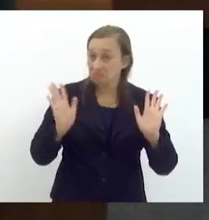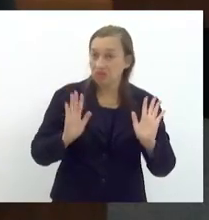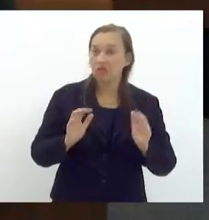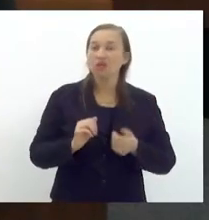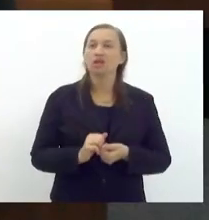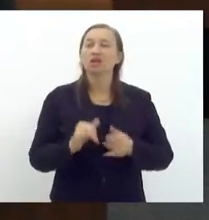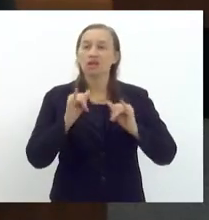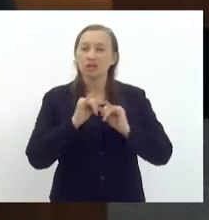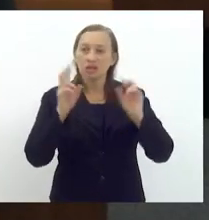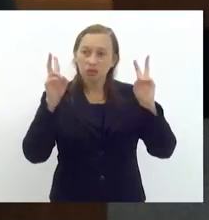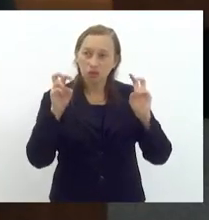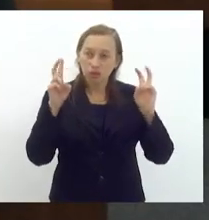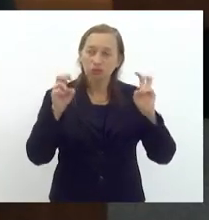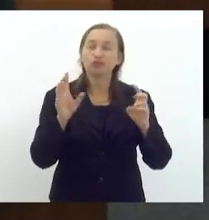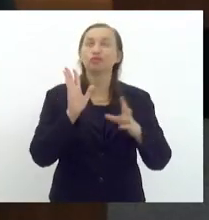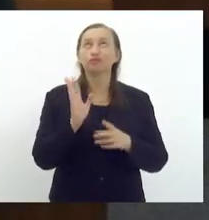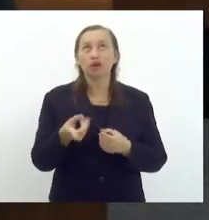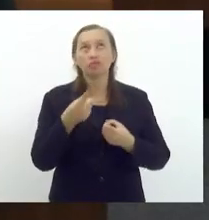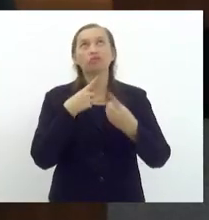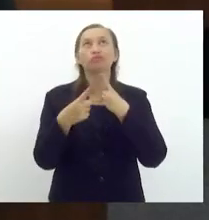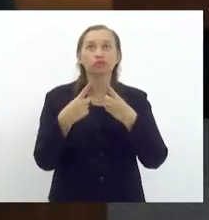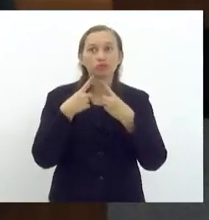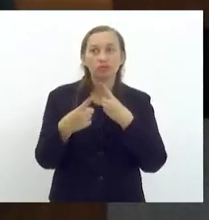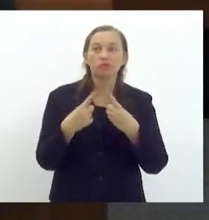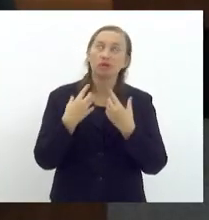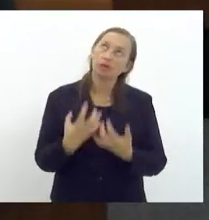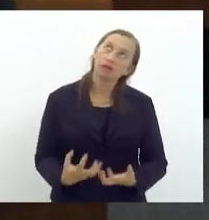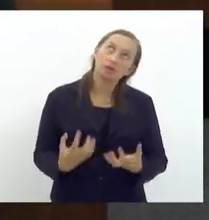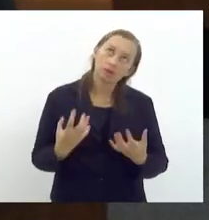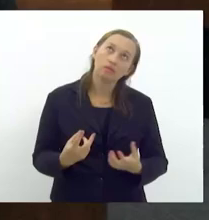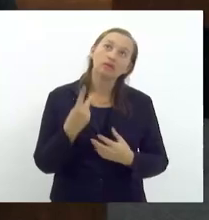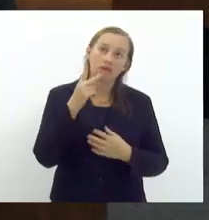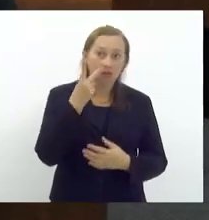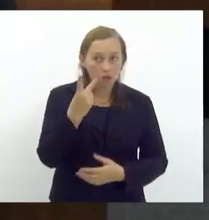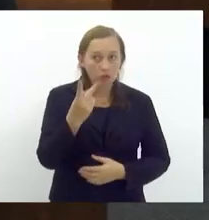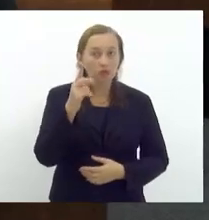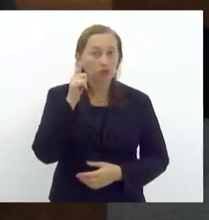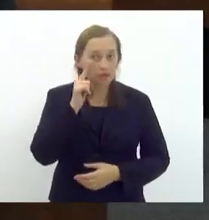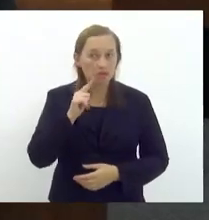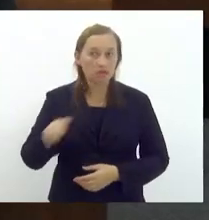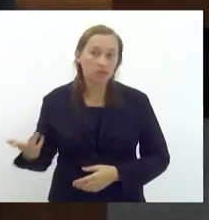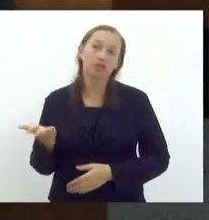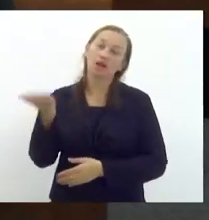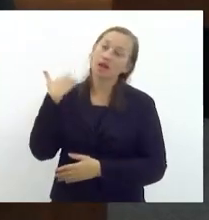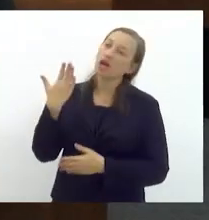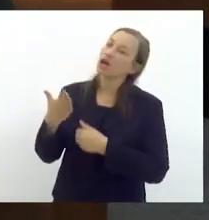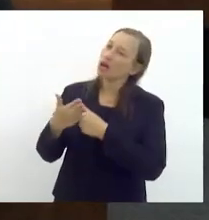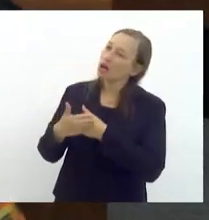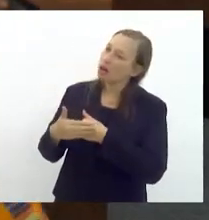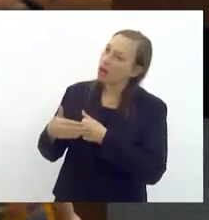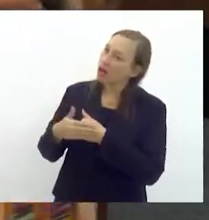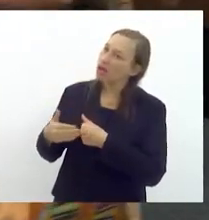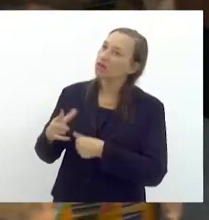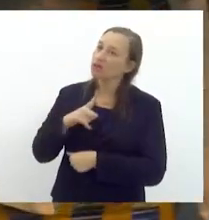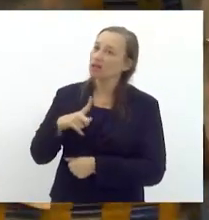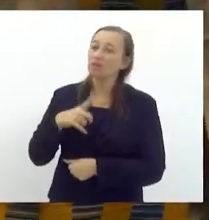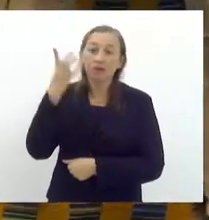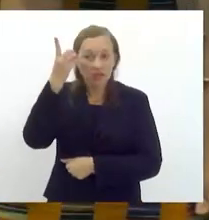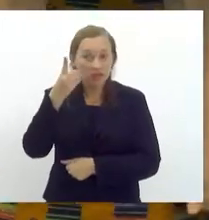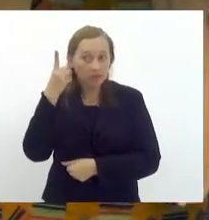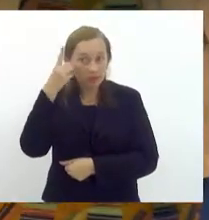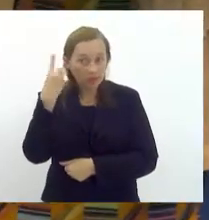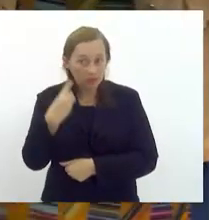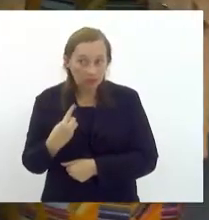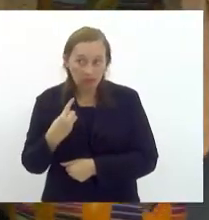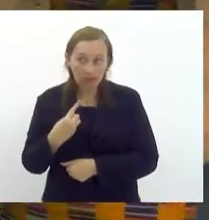foi exaustivamente discutido a duas sessões atrás me perdoe com todo carinho que tem pela deputada Dani que é